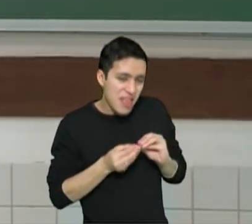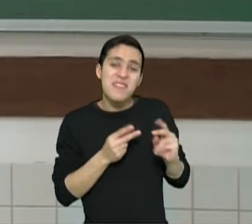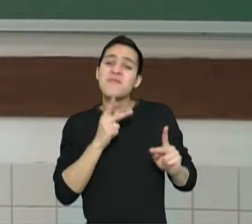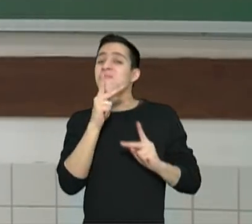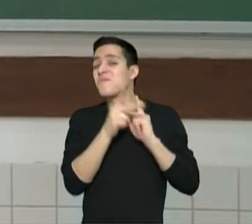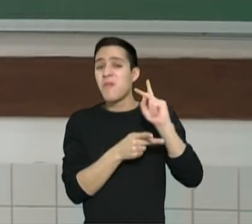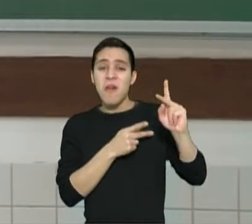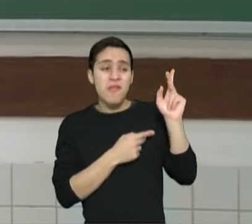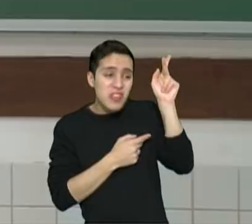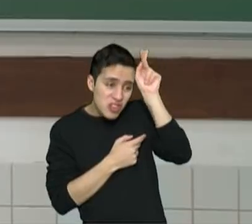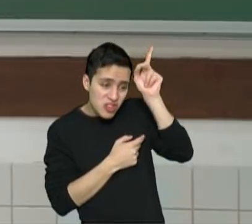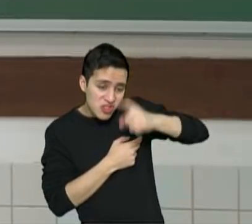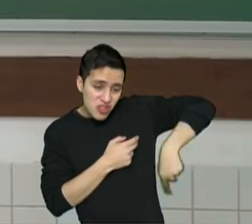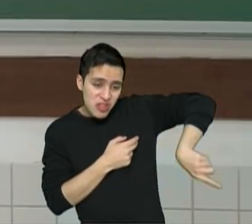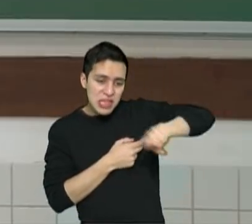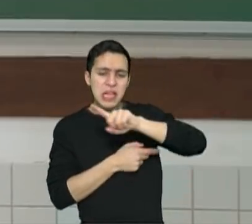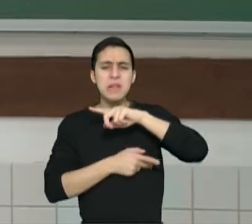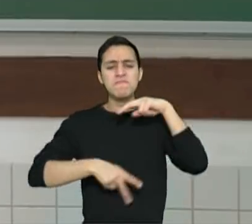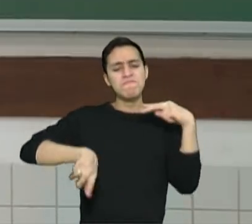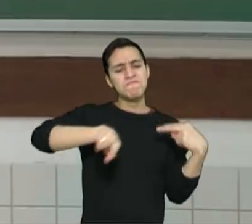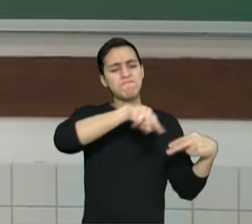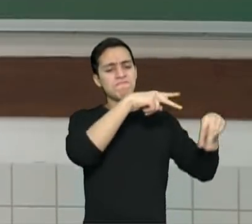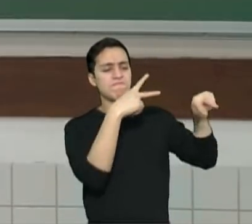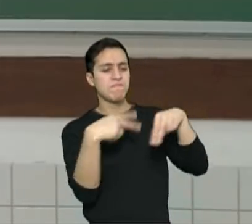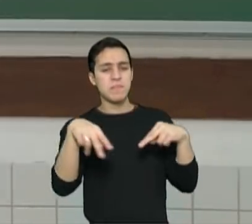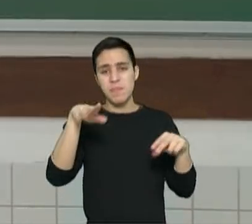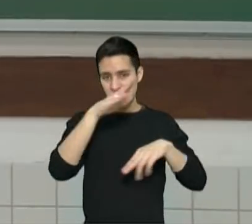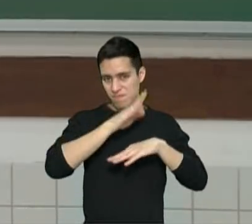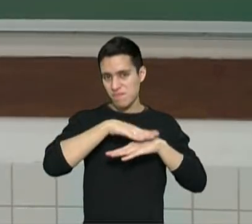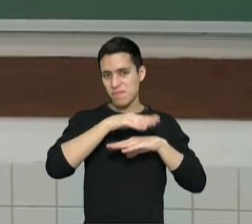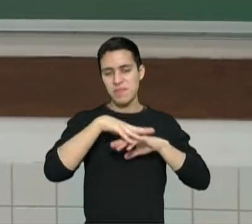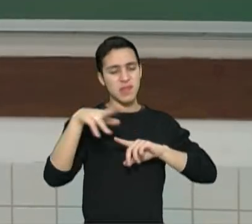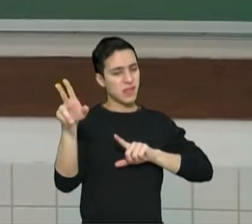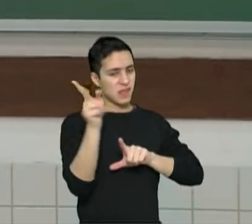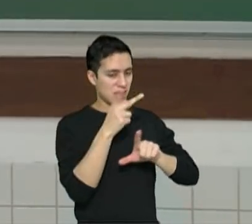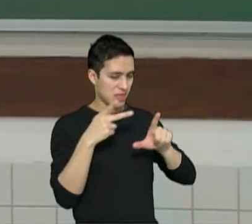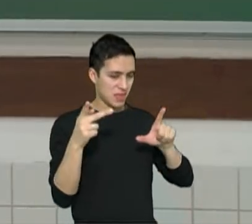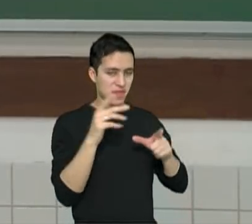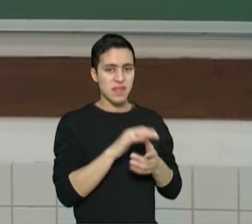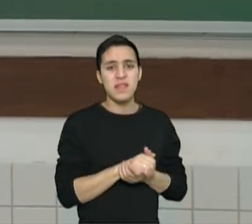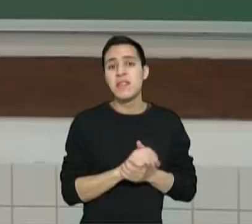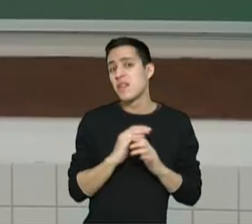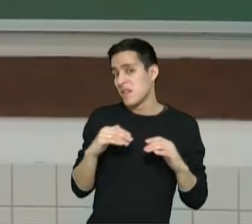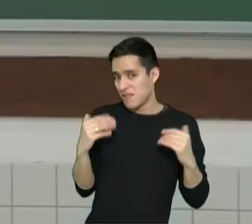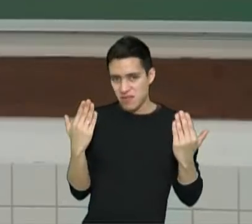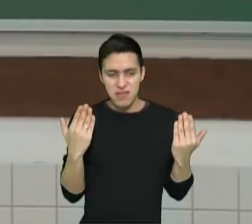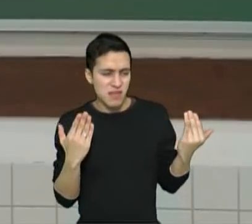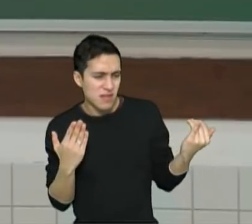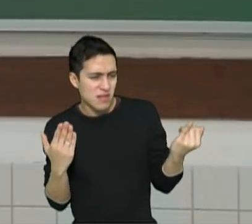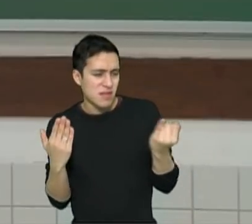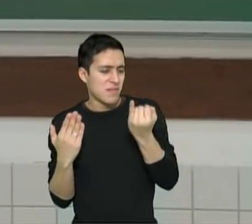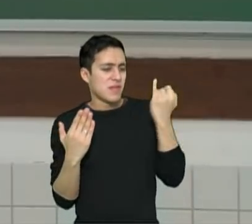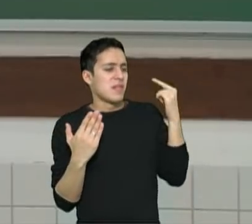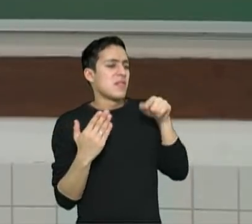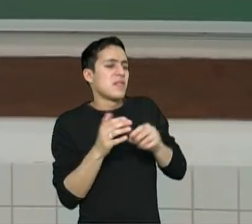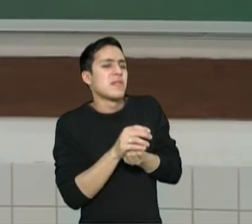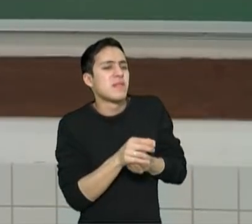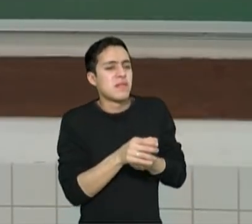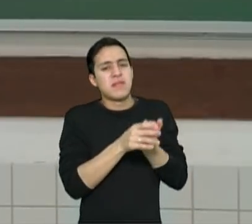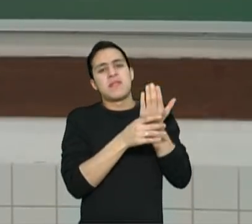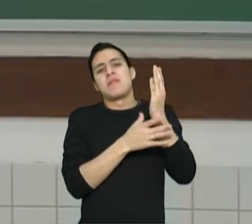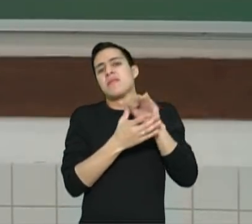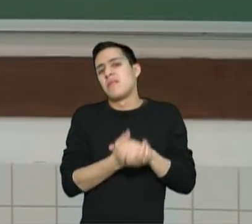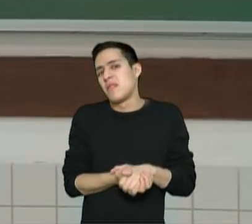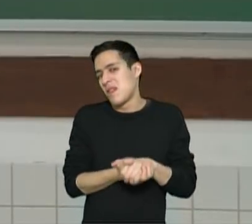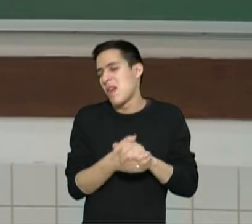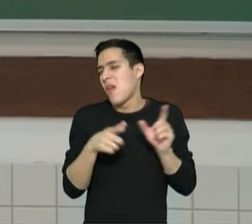estavam dançando nessa pintura dele, né? Então, é muito importante essa representação. Como a prof falou,